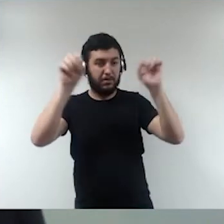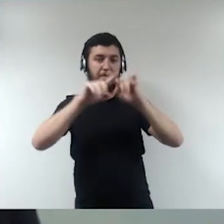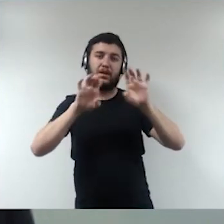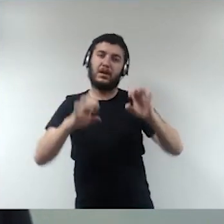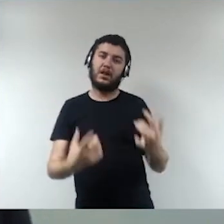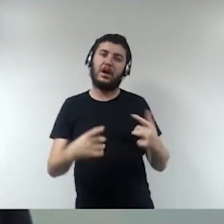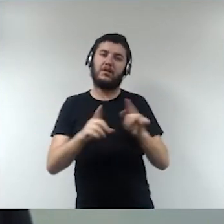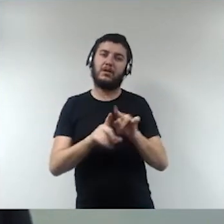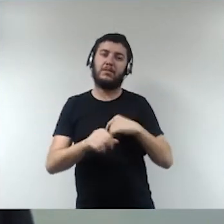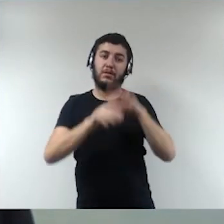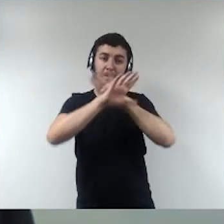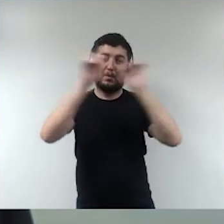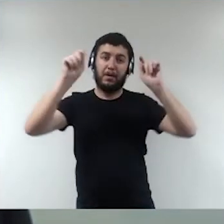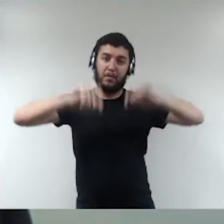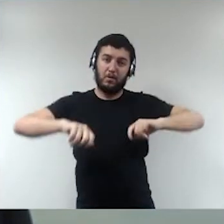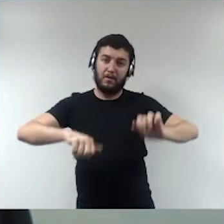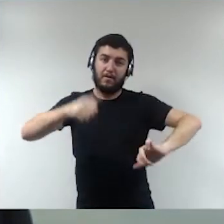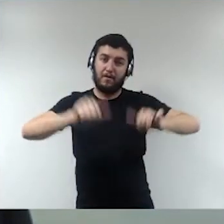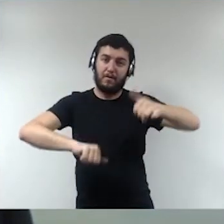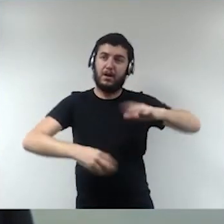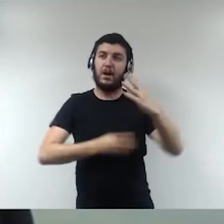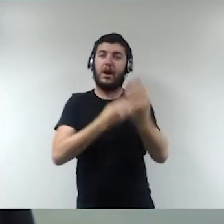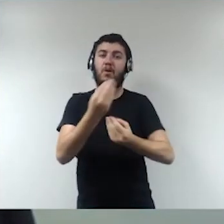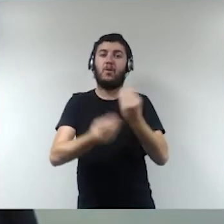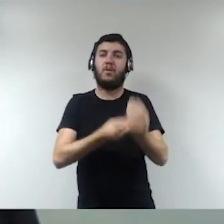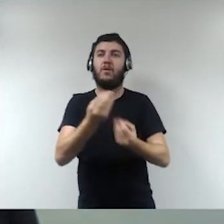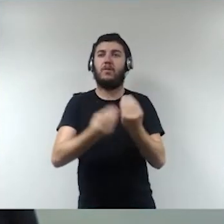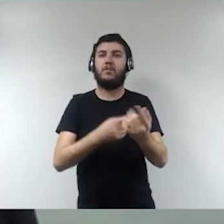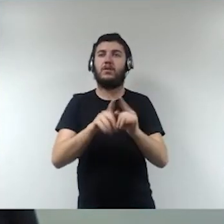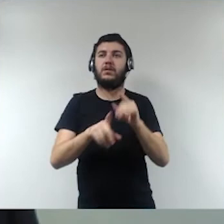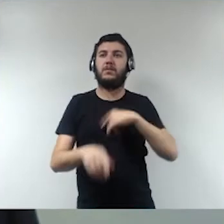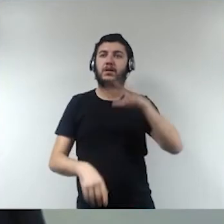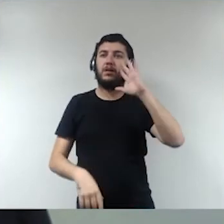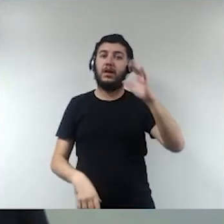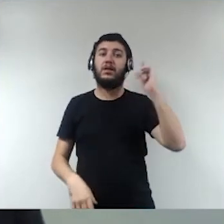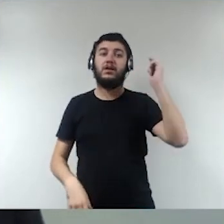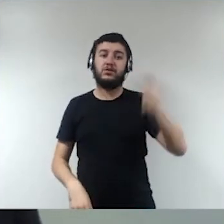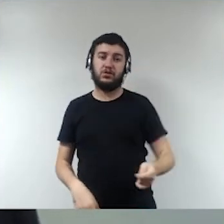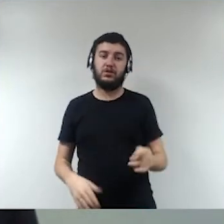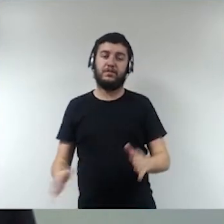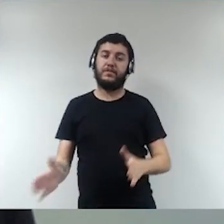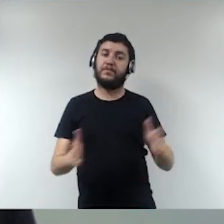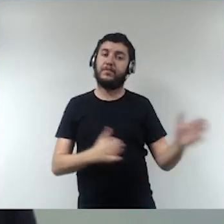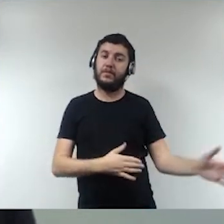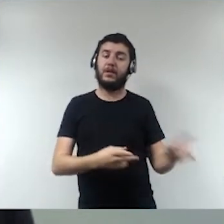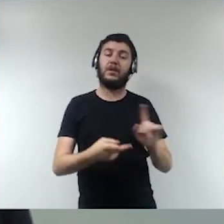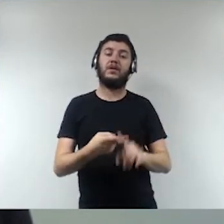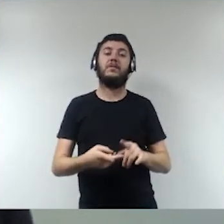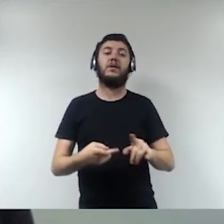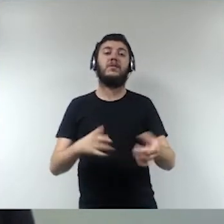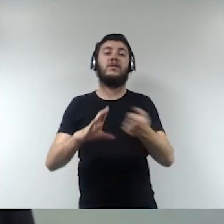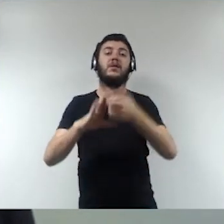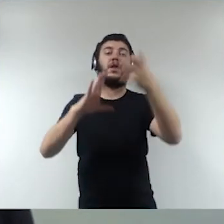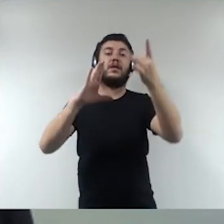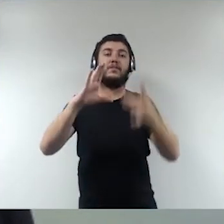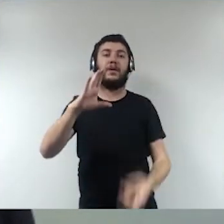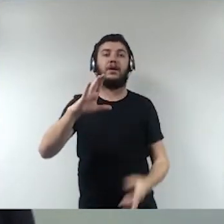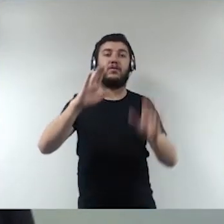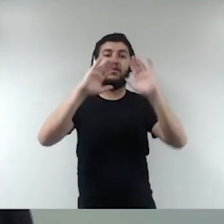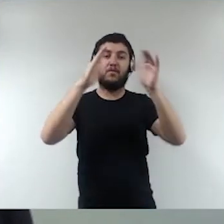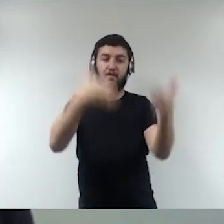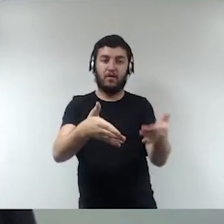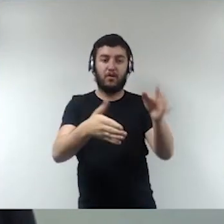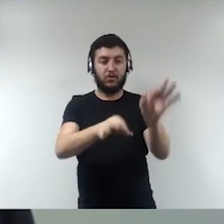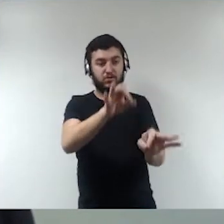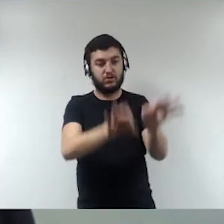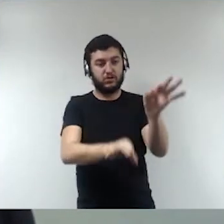avaliar a sua realidade e como decidir a respeito disso. Nós temos um outro aspecto também dessa questão desses julgamentos e